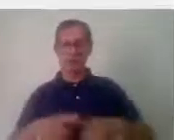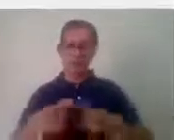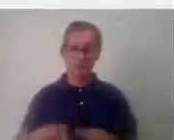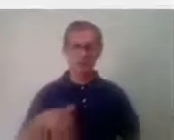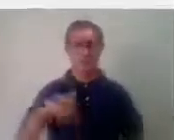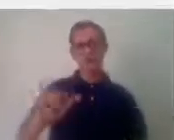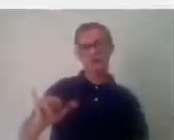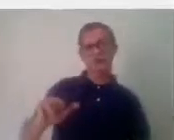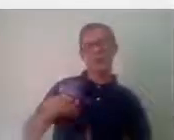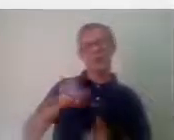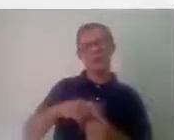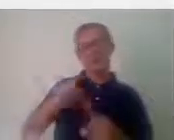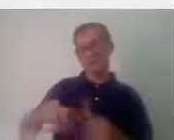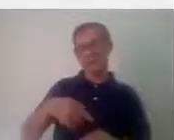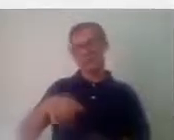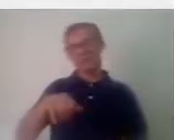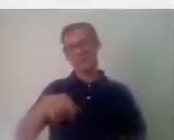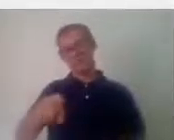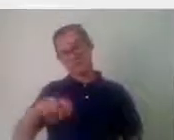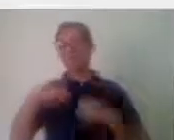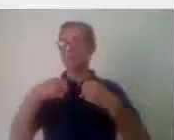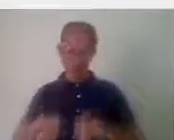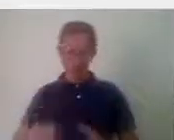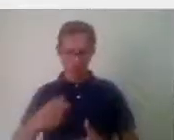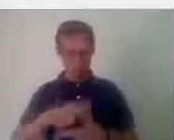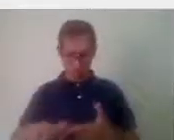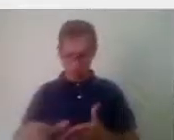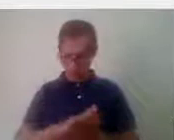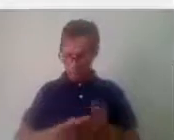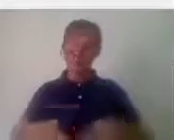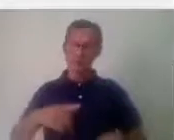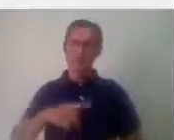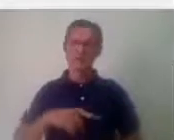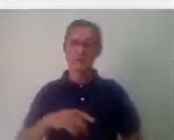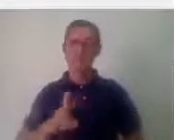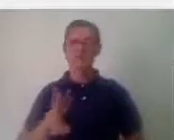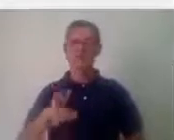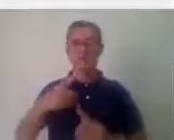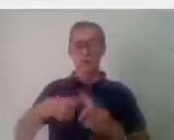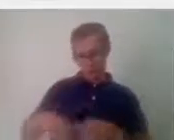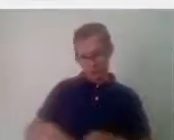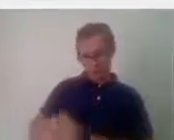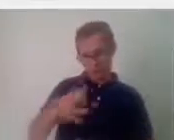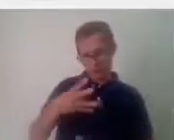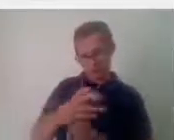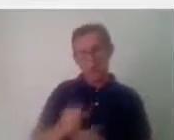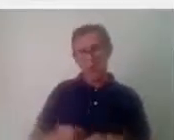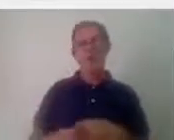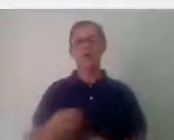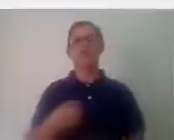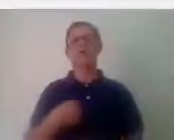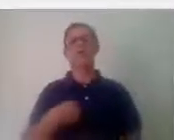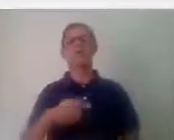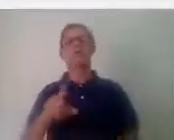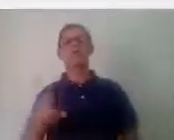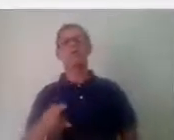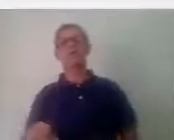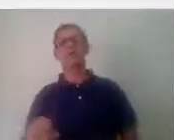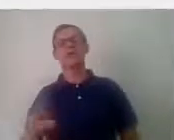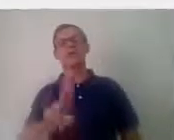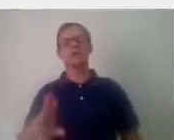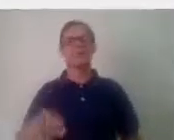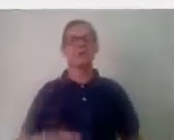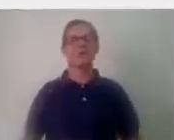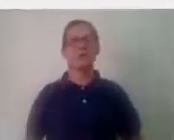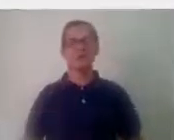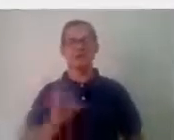y primeiro e depois a x? Pode? Pode. Você tem essas duas possibilidades. E como que eu integro? Utilizando